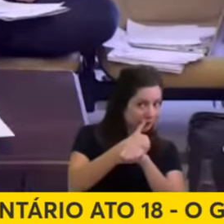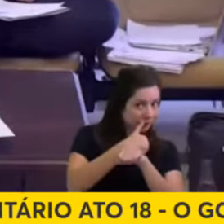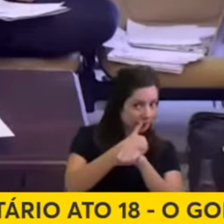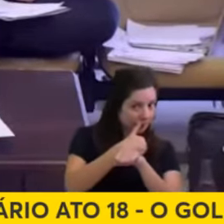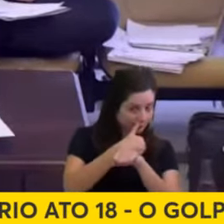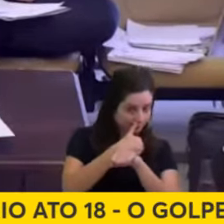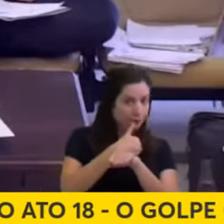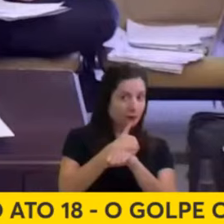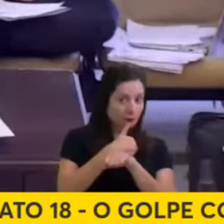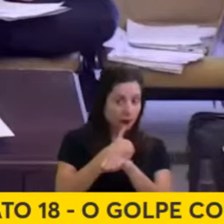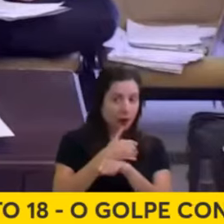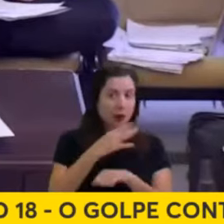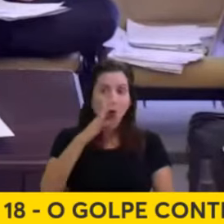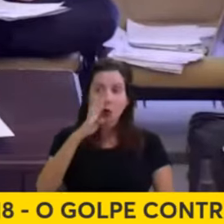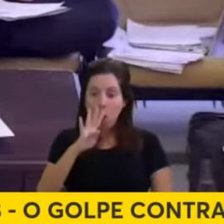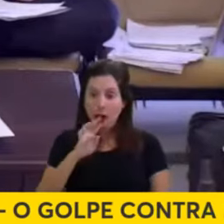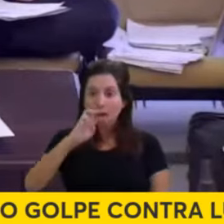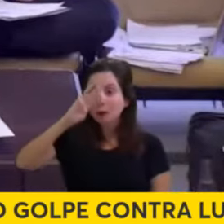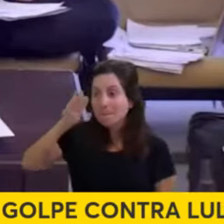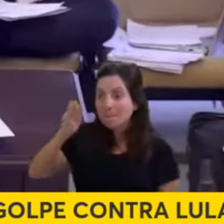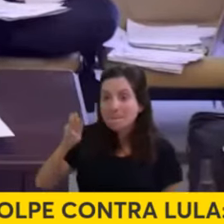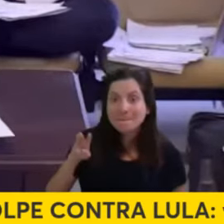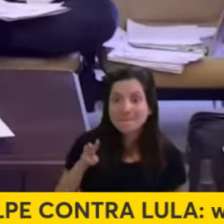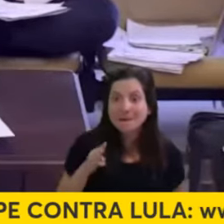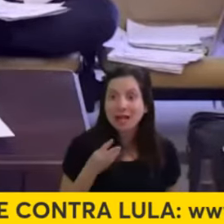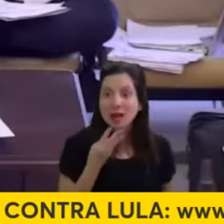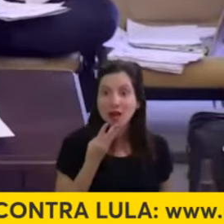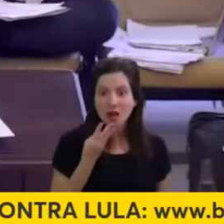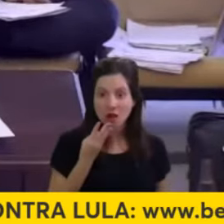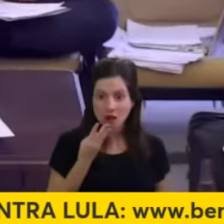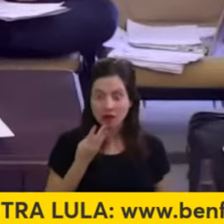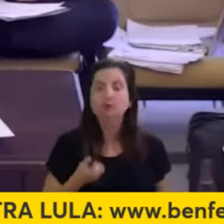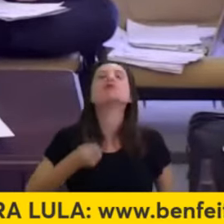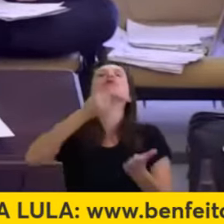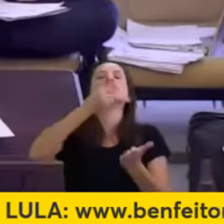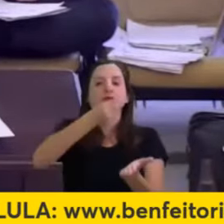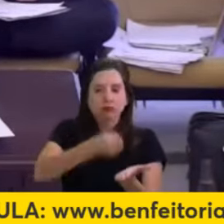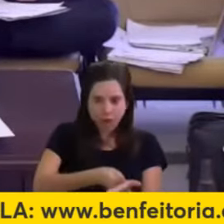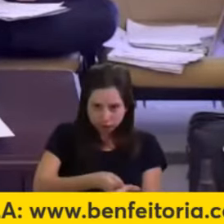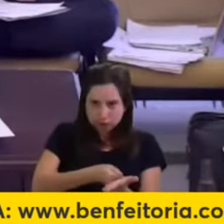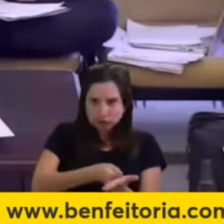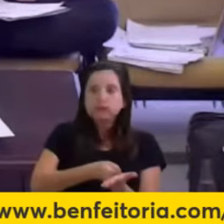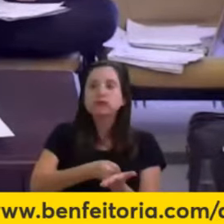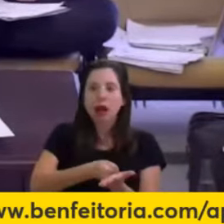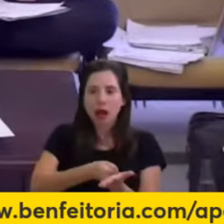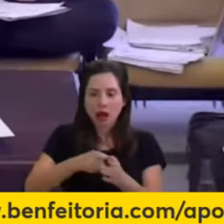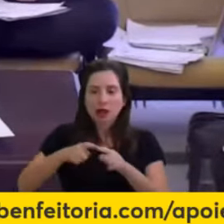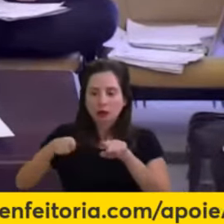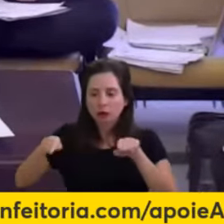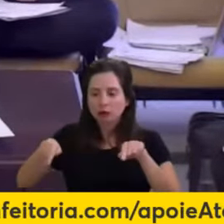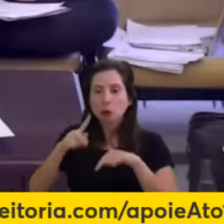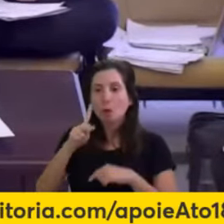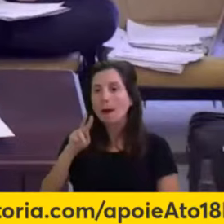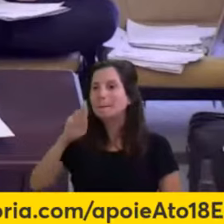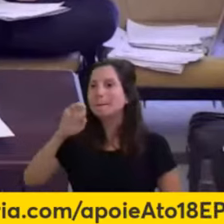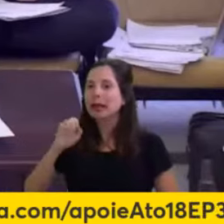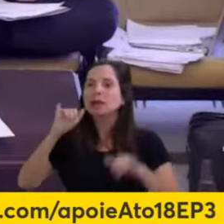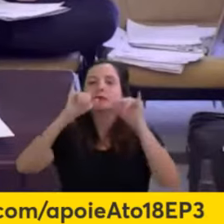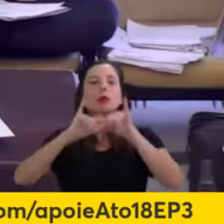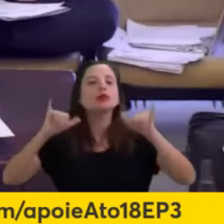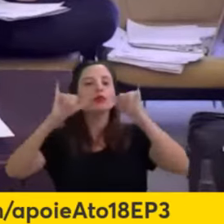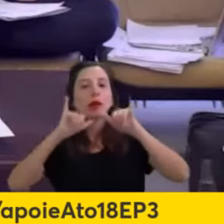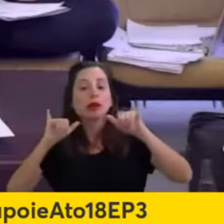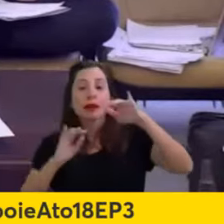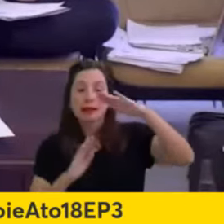menos R 4 milhões deais injetados pagos de fundo partidário Dea pré-campanha No